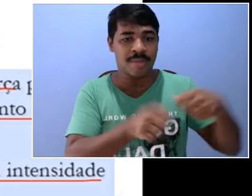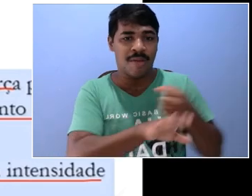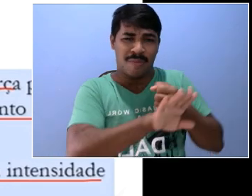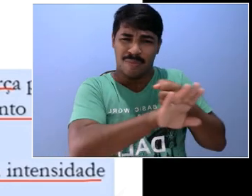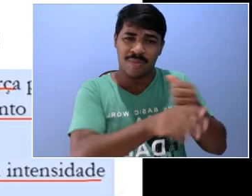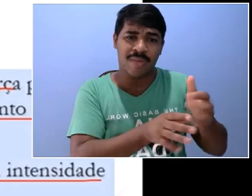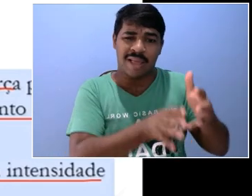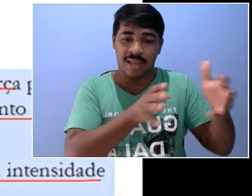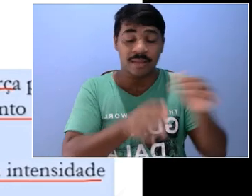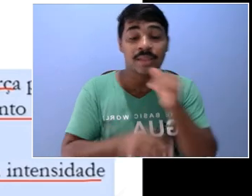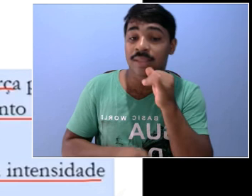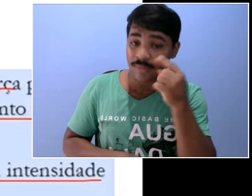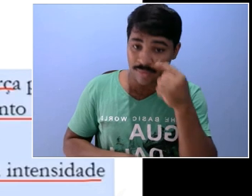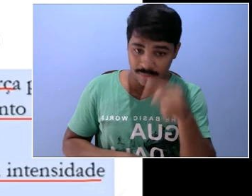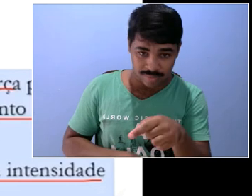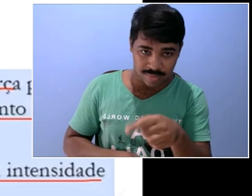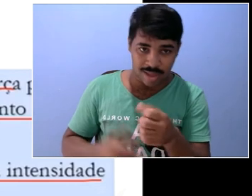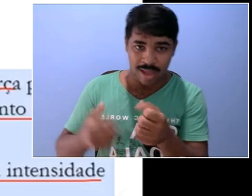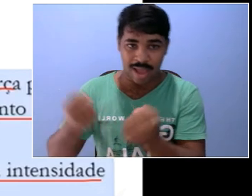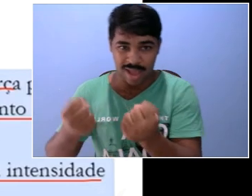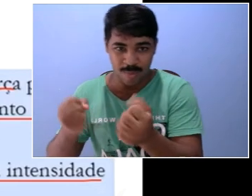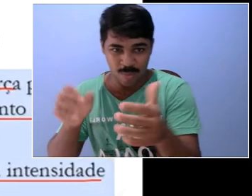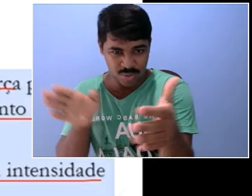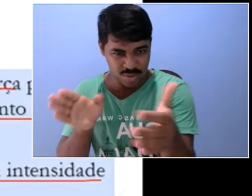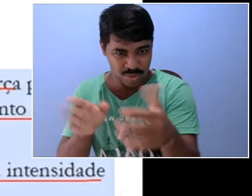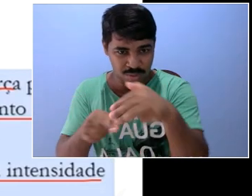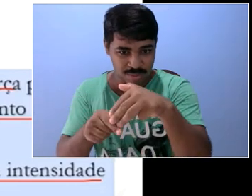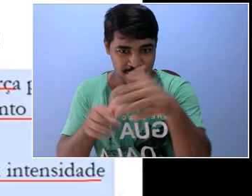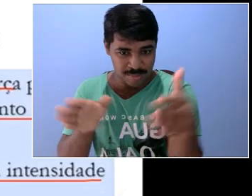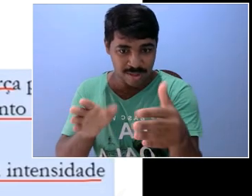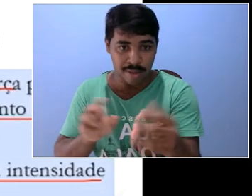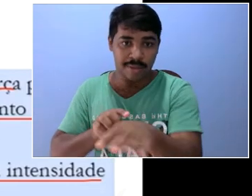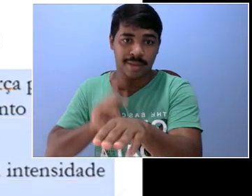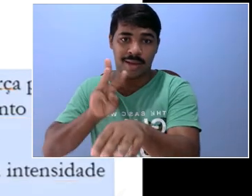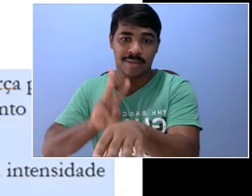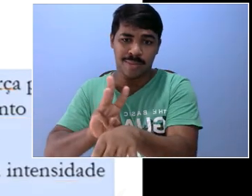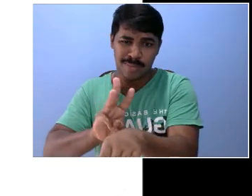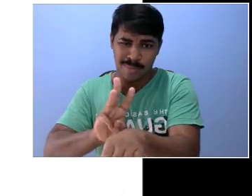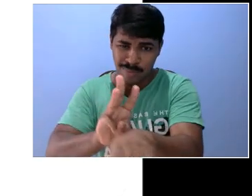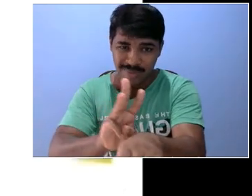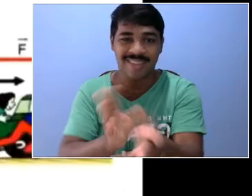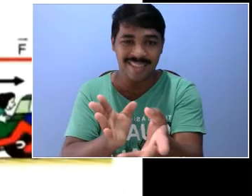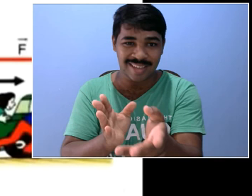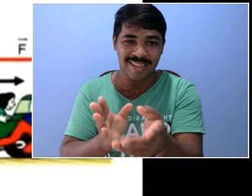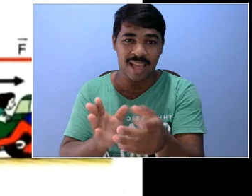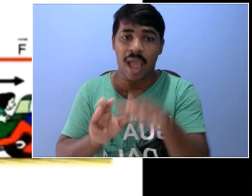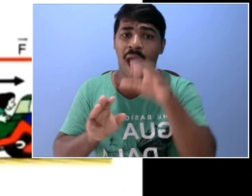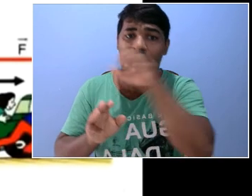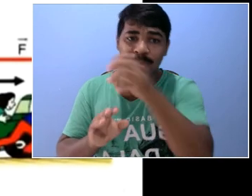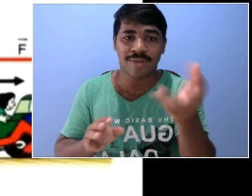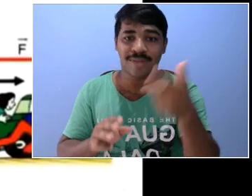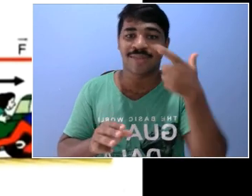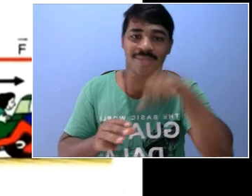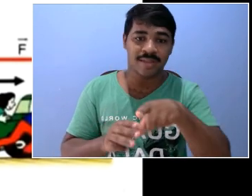força, diminui a aceleração. Mas eu estou conseguindo empurrar. Ok, pessoal? Vamos aqui para o outro slide aqui,